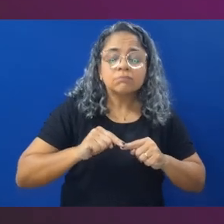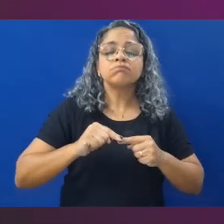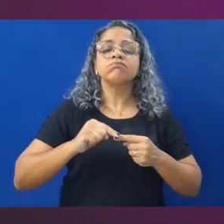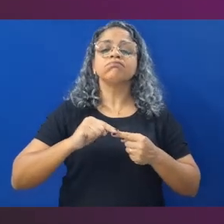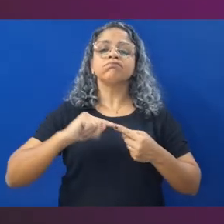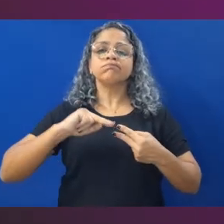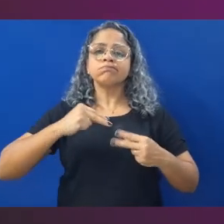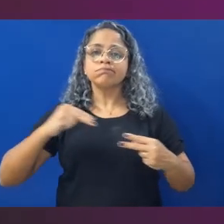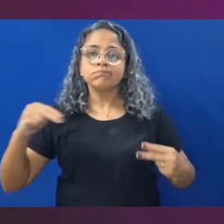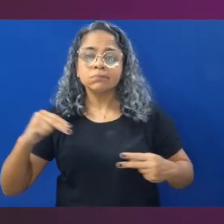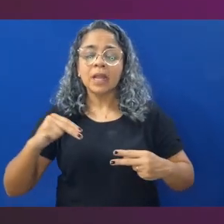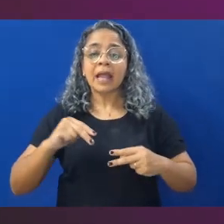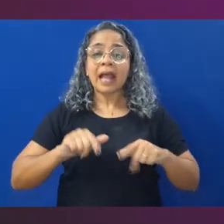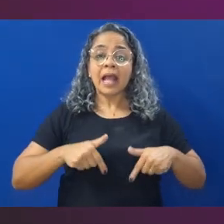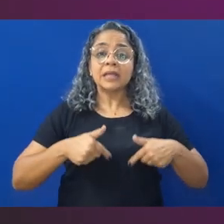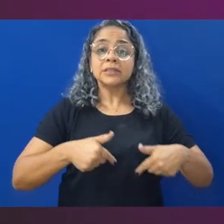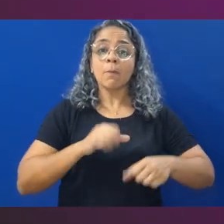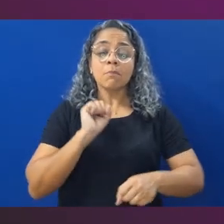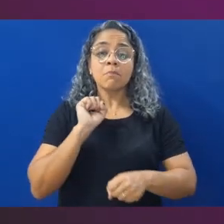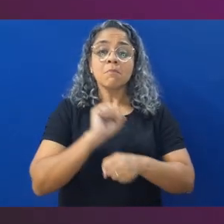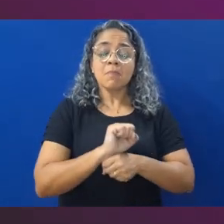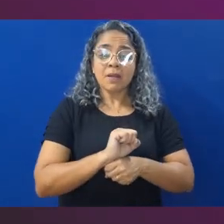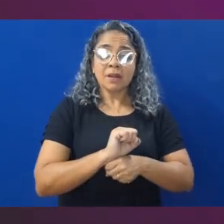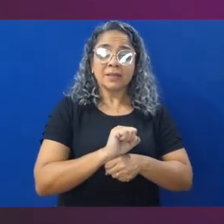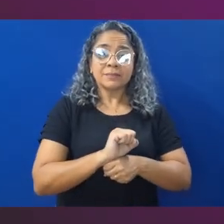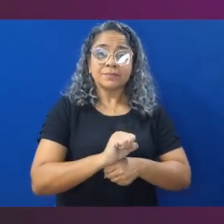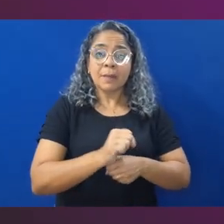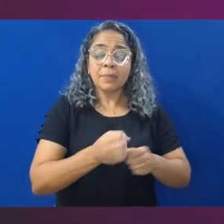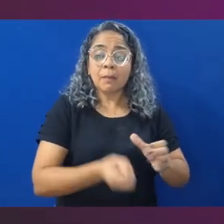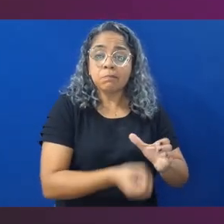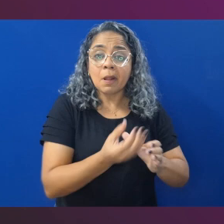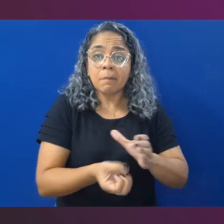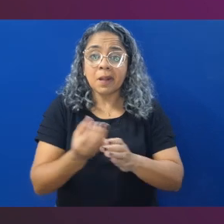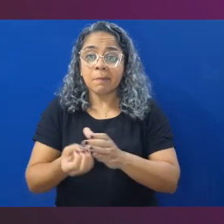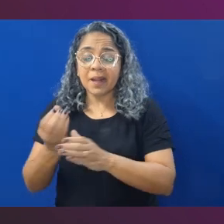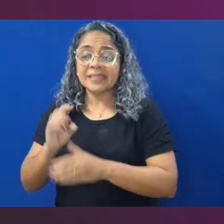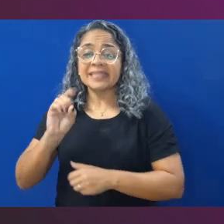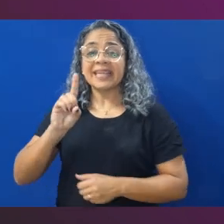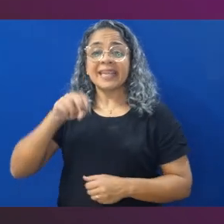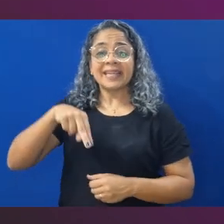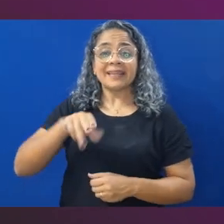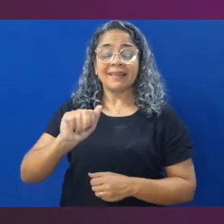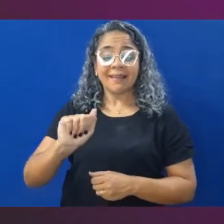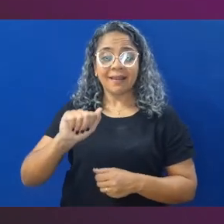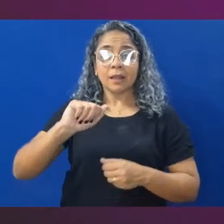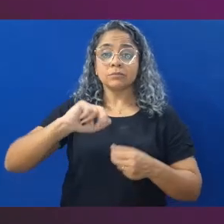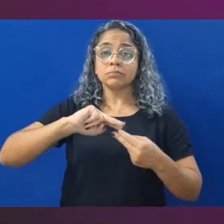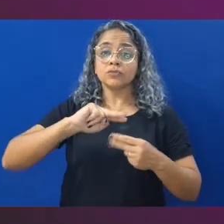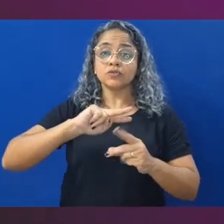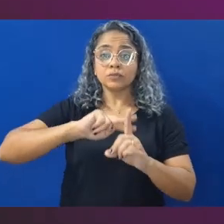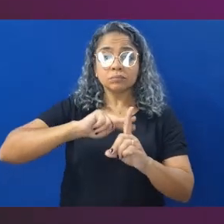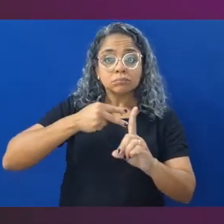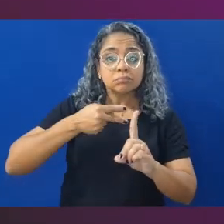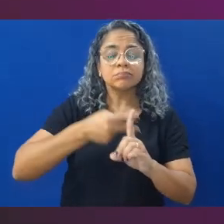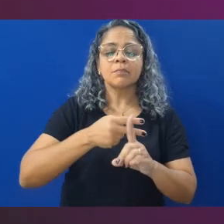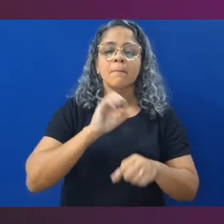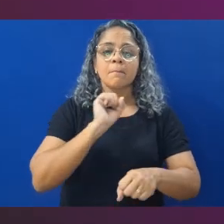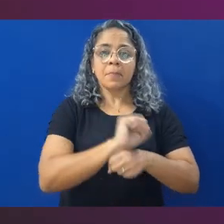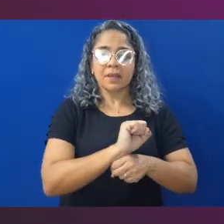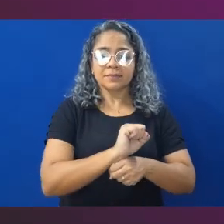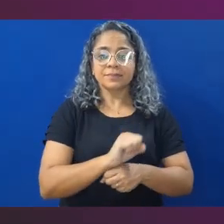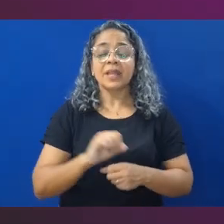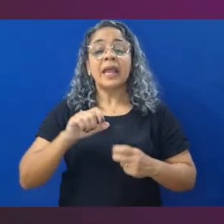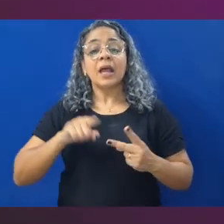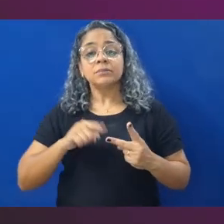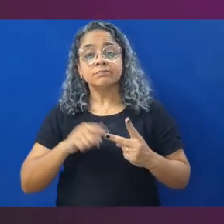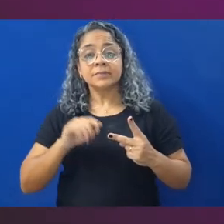que a reação seja interrompida, impedindo a produção do DNA de fita dupla. Já os não análogos de nucleosídeos são aqueles